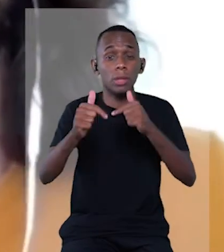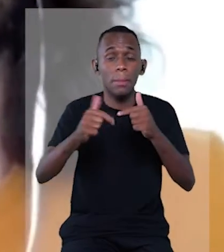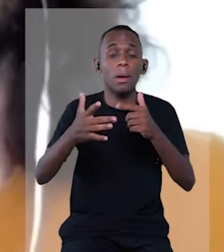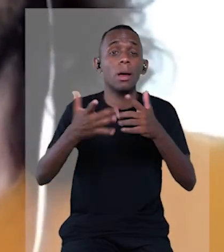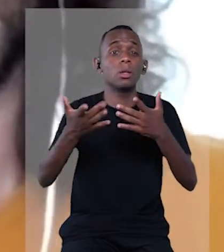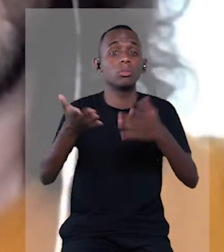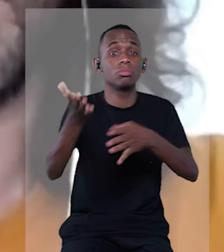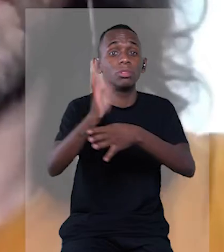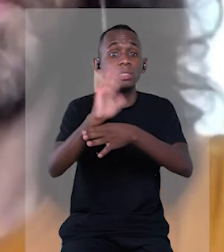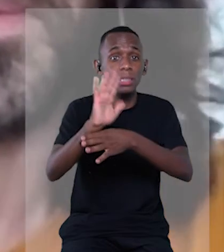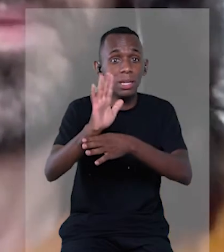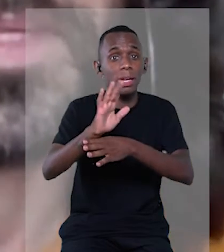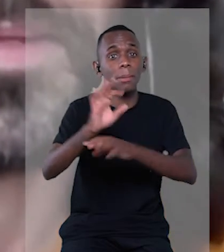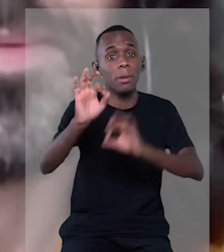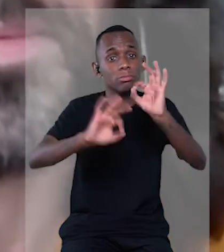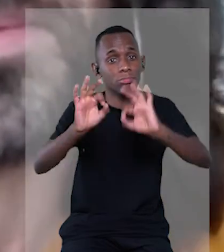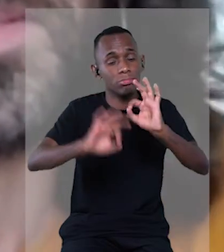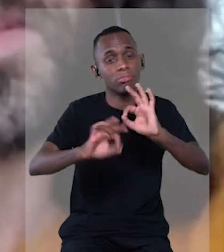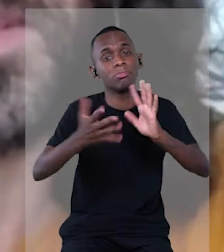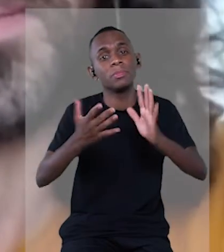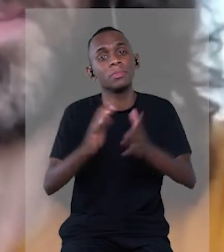Como roteirista de cinema.